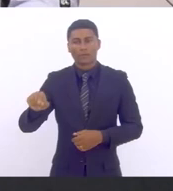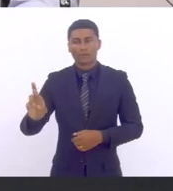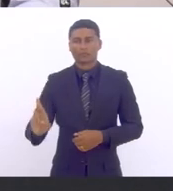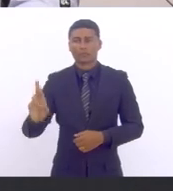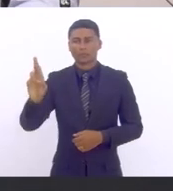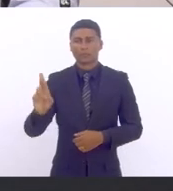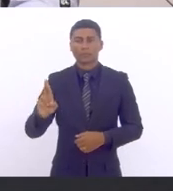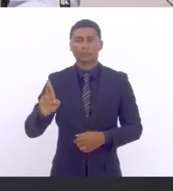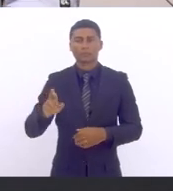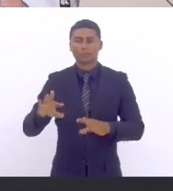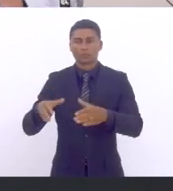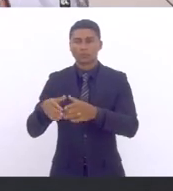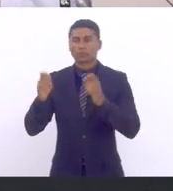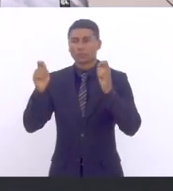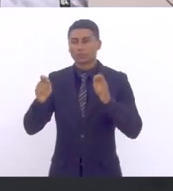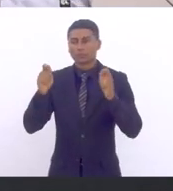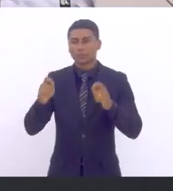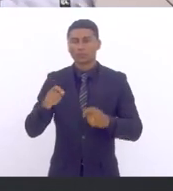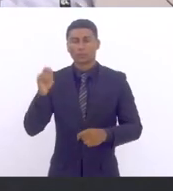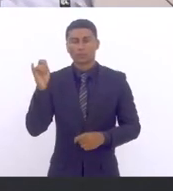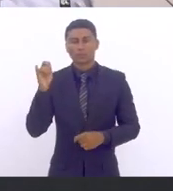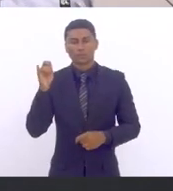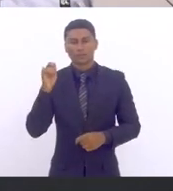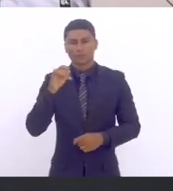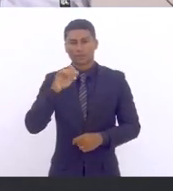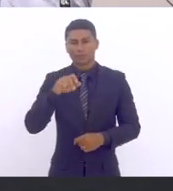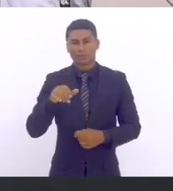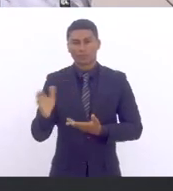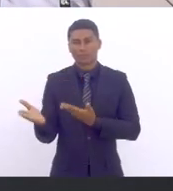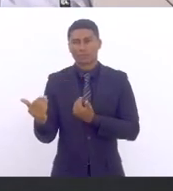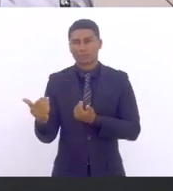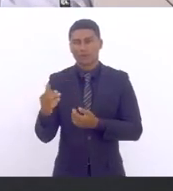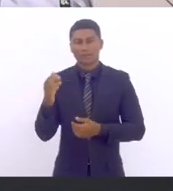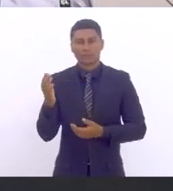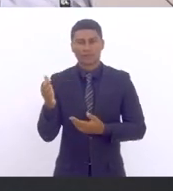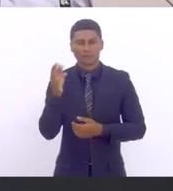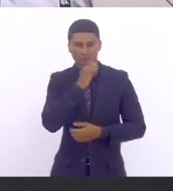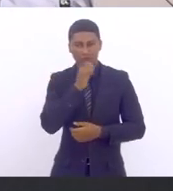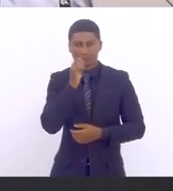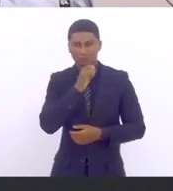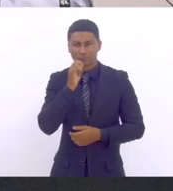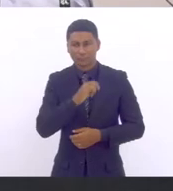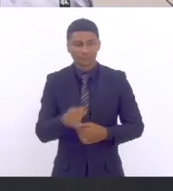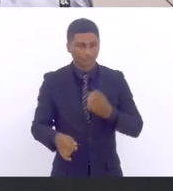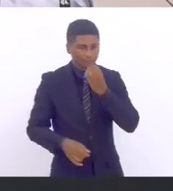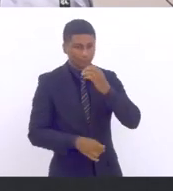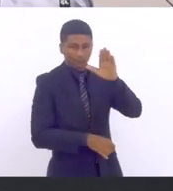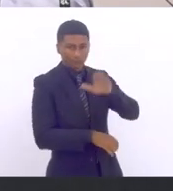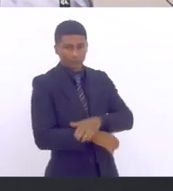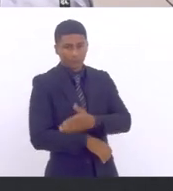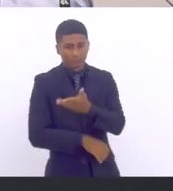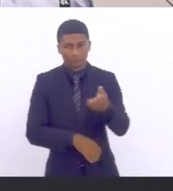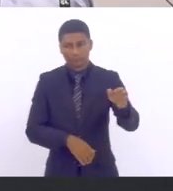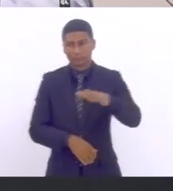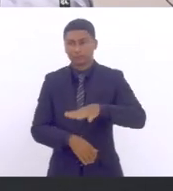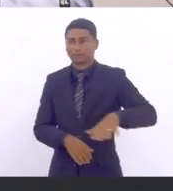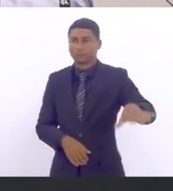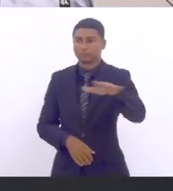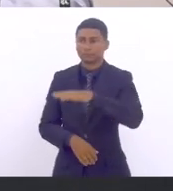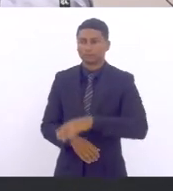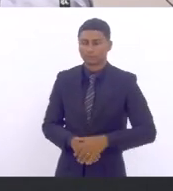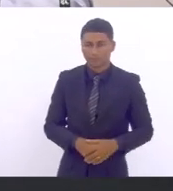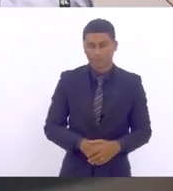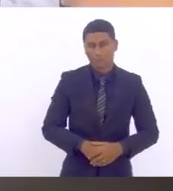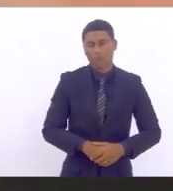Flu. Boa tarde a todos, a mim, que é Leomar, Coronel Salema, presidente da mesa, as co-irmãs.